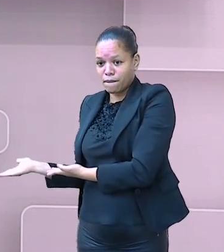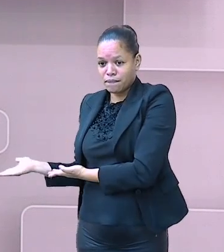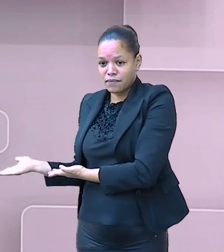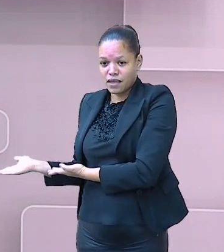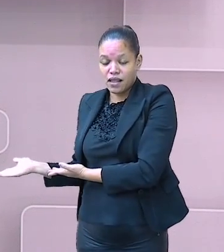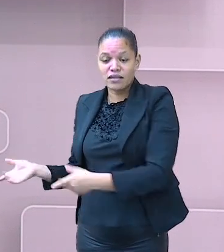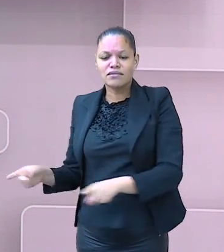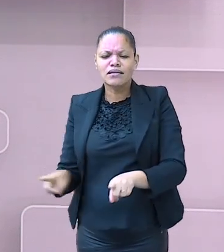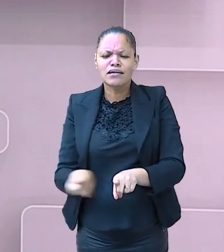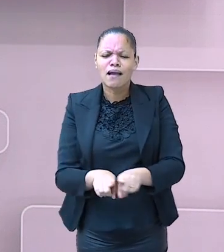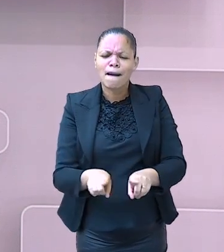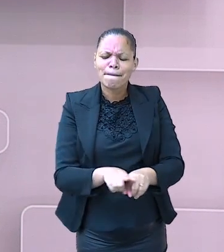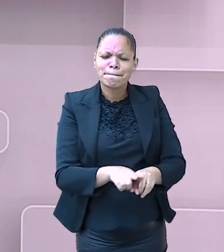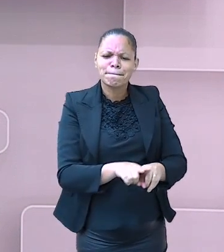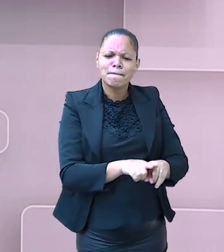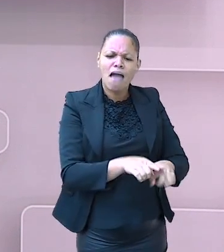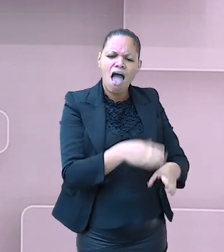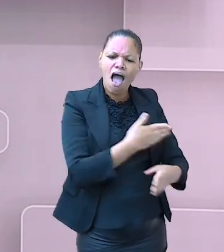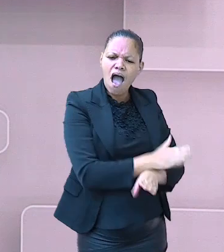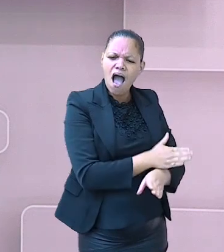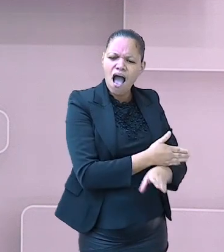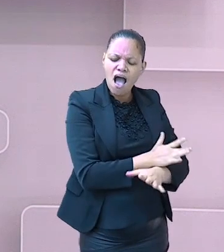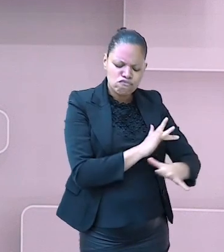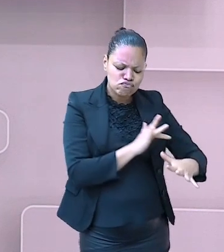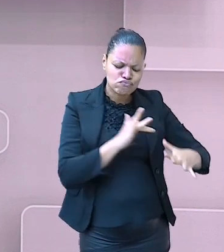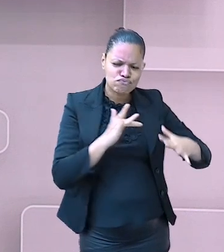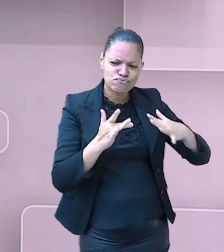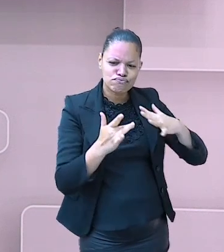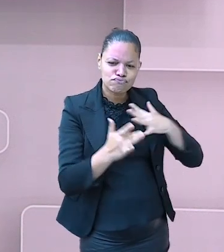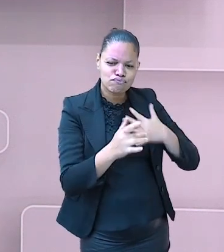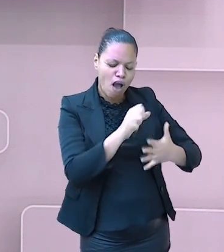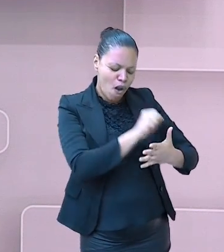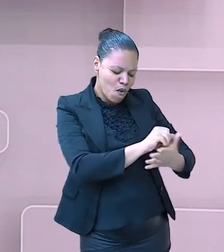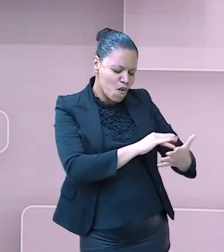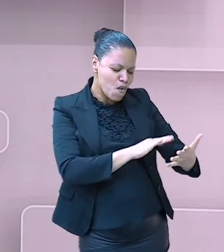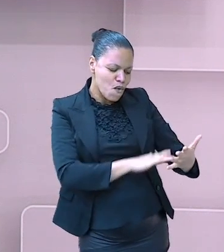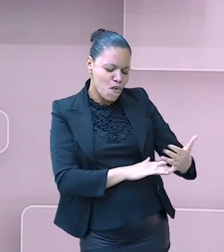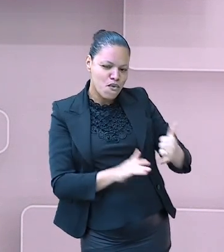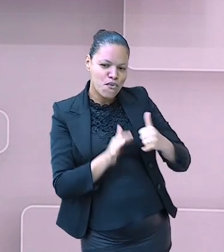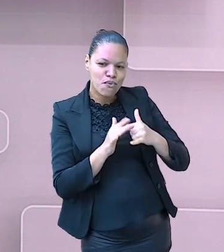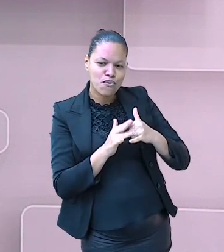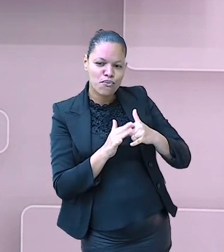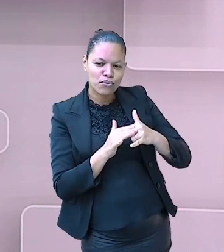tela. Acesse as nossas redes sociais, se inscreva no nosso